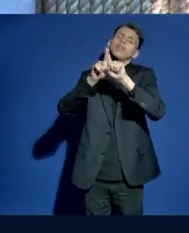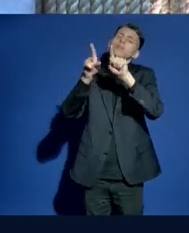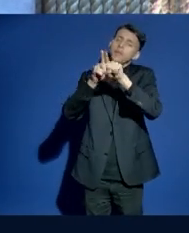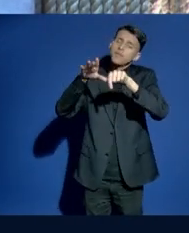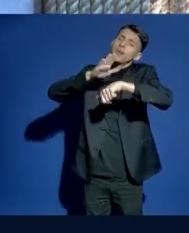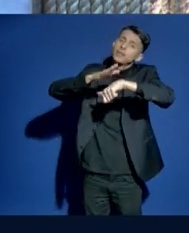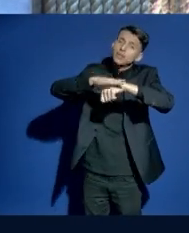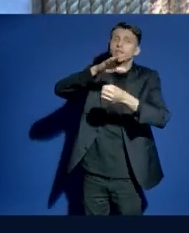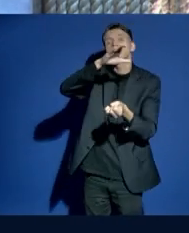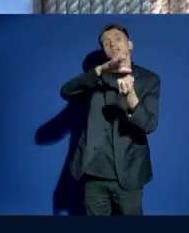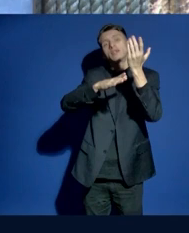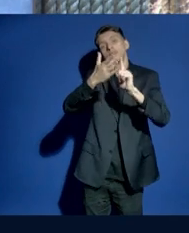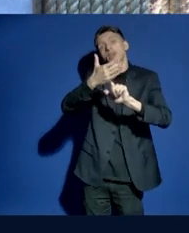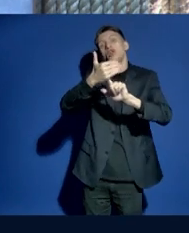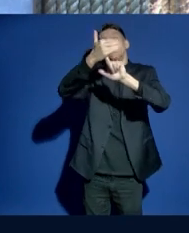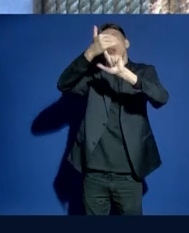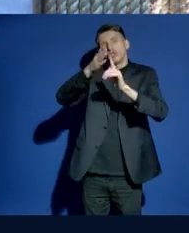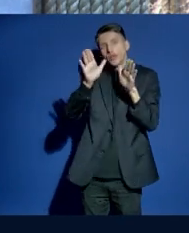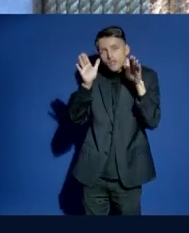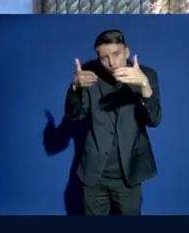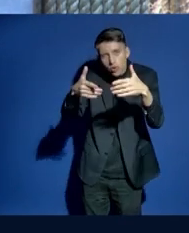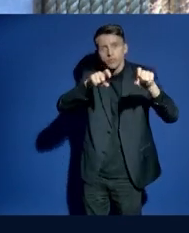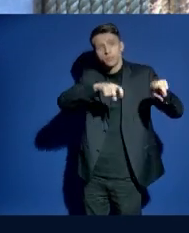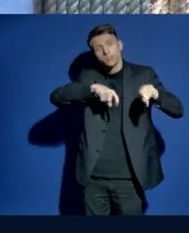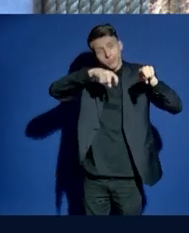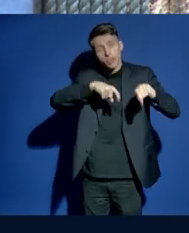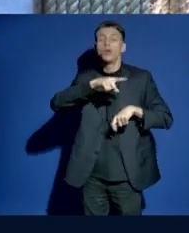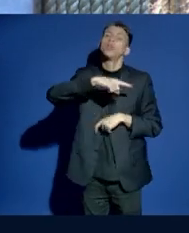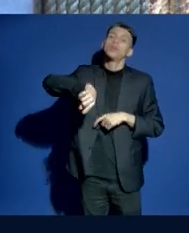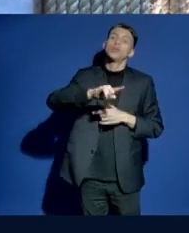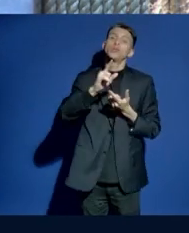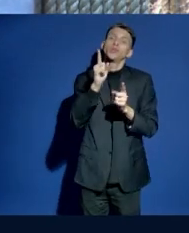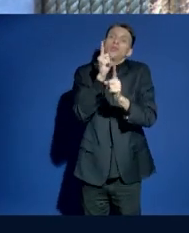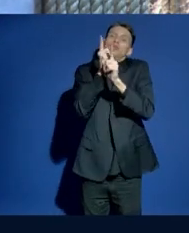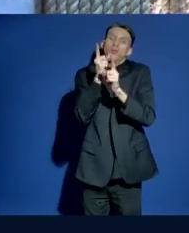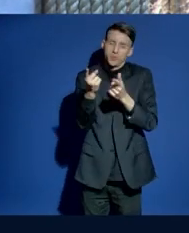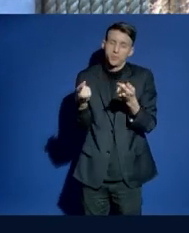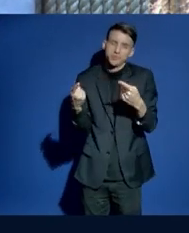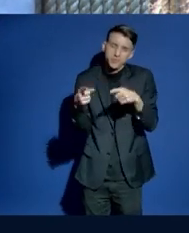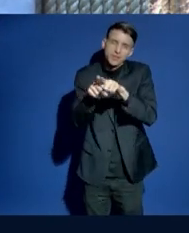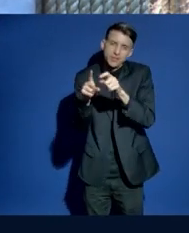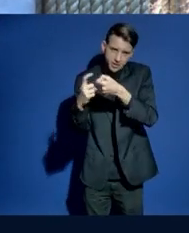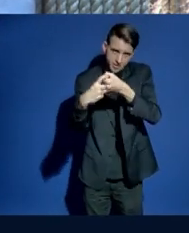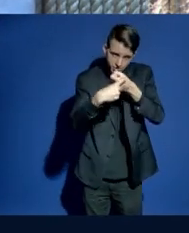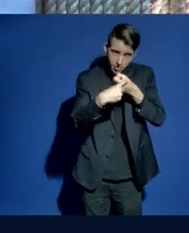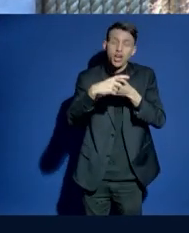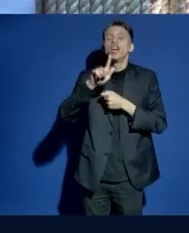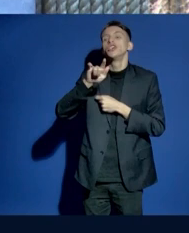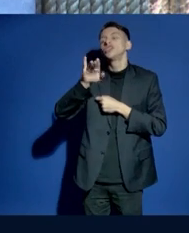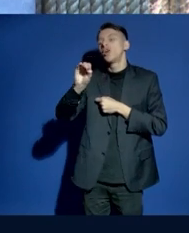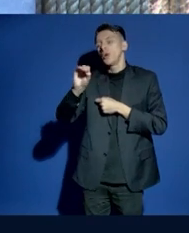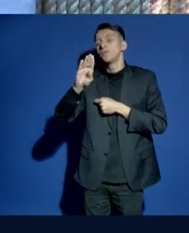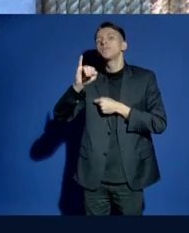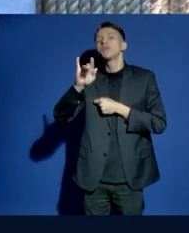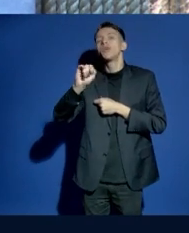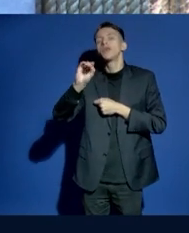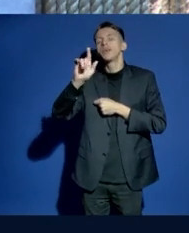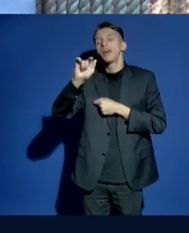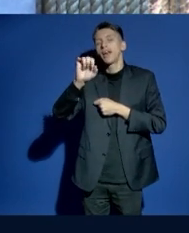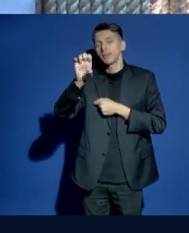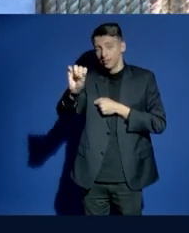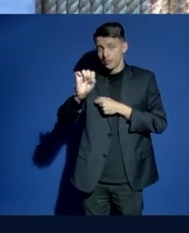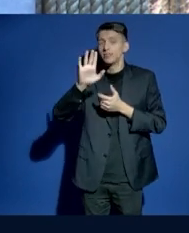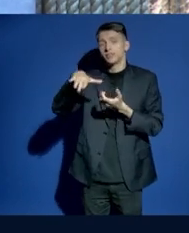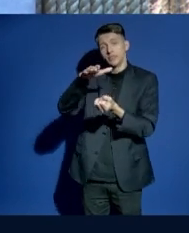desenvolvedores de tecnologias encontramos um parceiro que é muito próximo nosso que o pessoal da gel biogás é que já